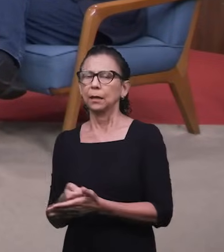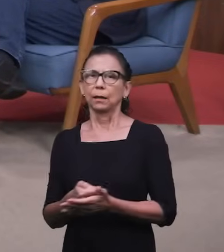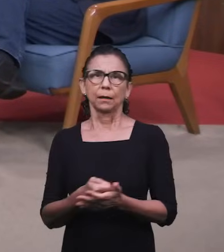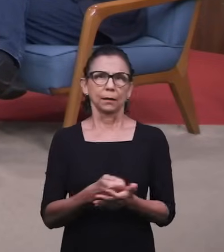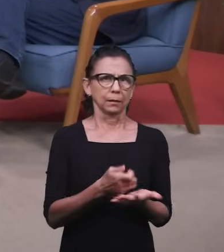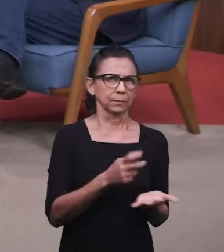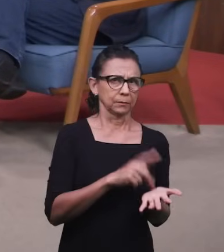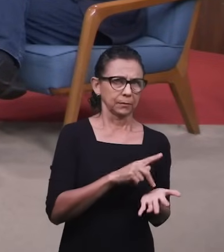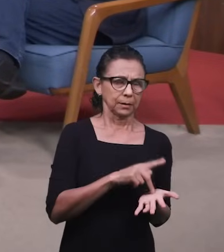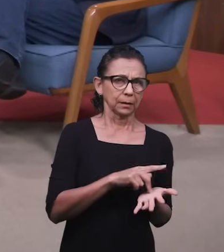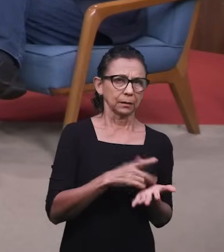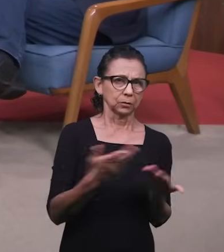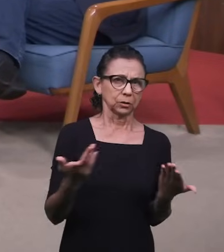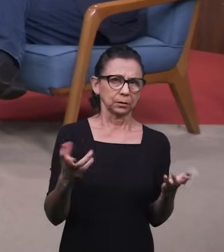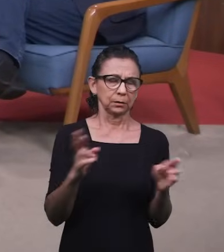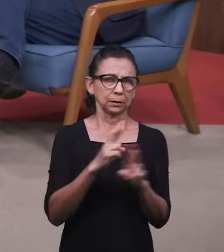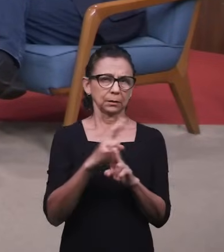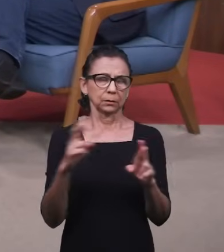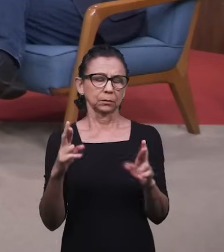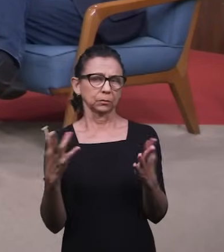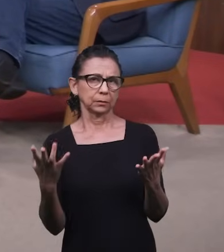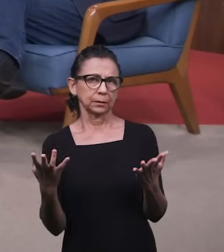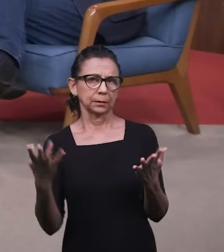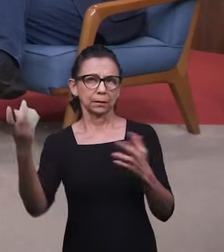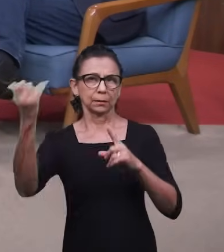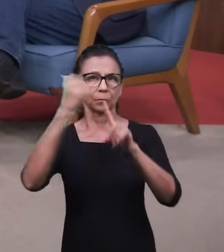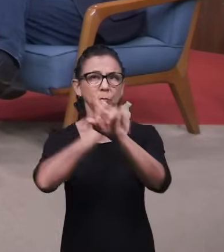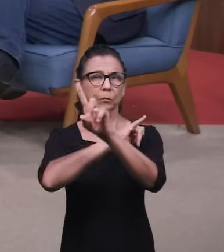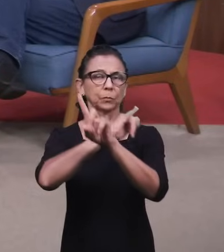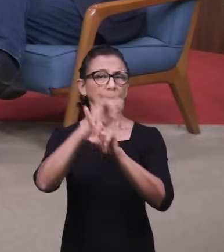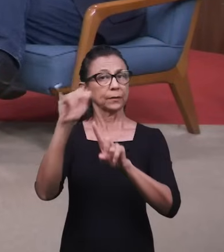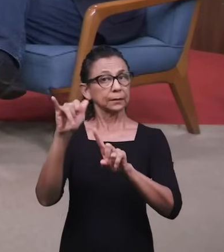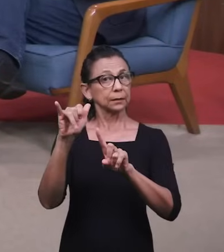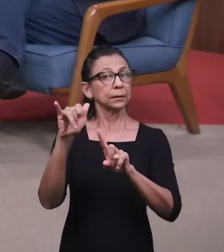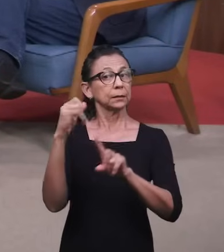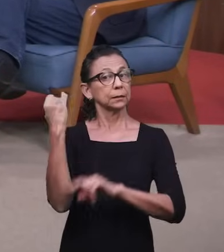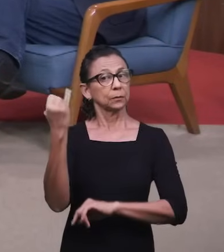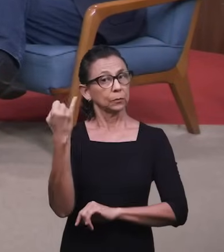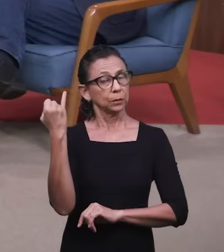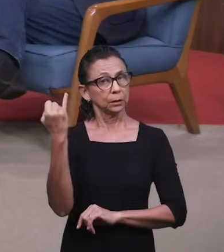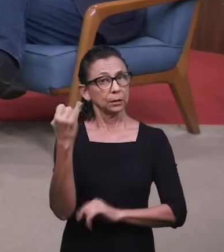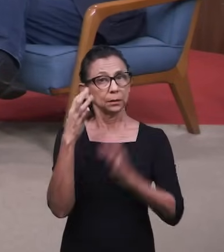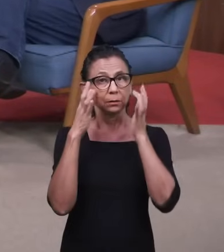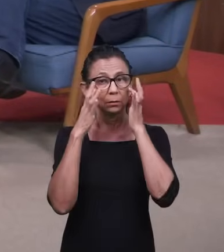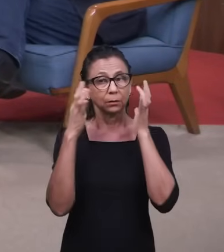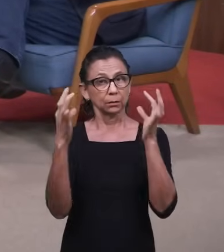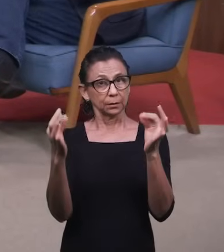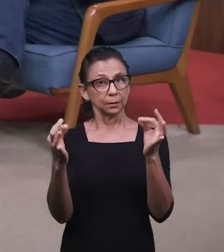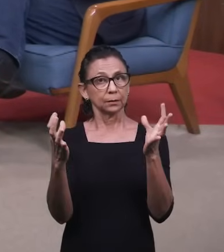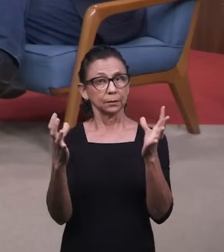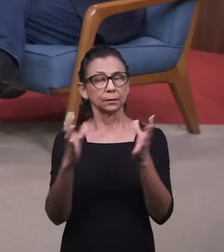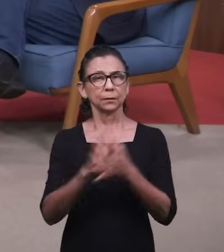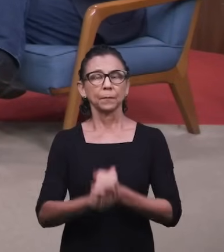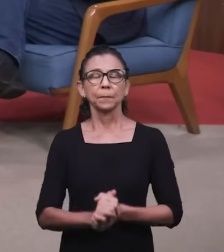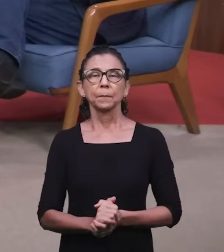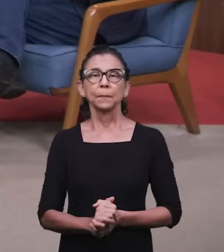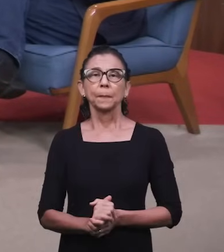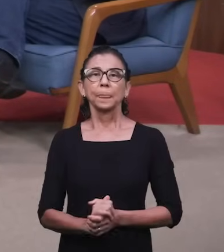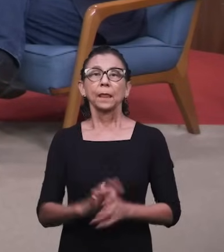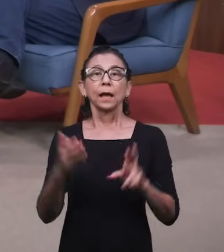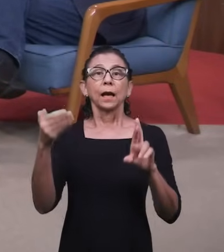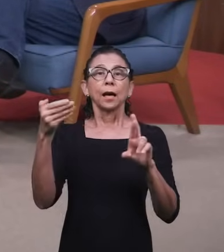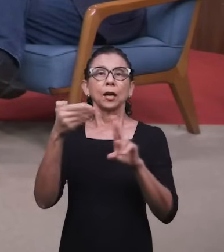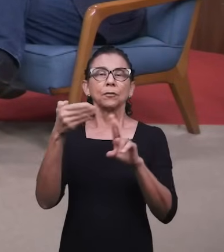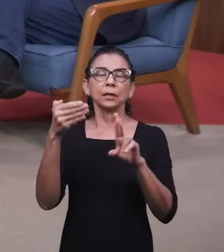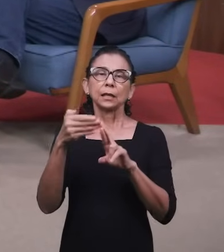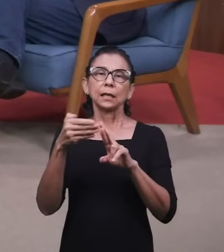isso é uma coisa que, aliás, o Trombetas e Festas foi uma referência desse anúncio,